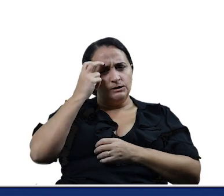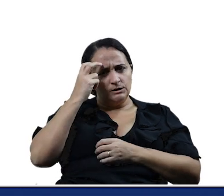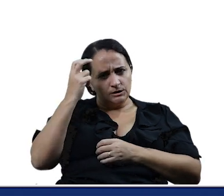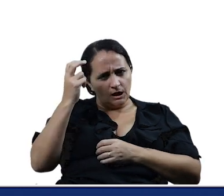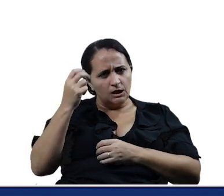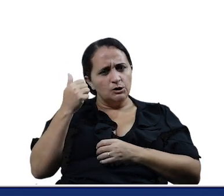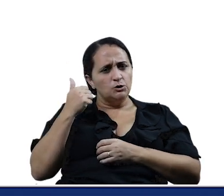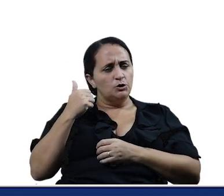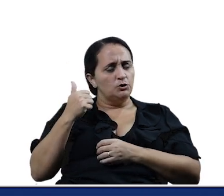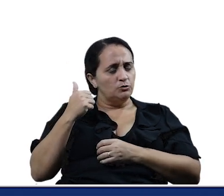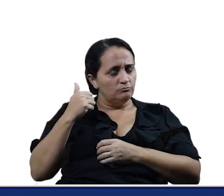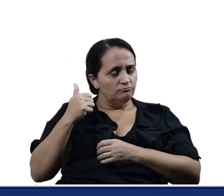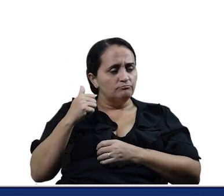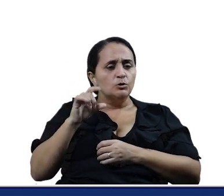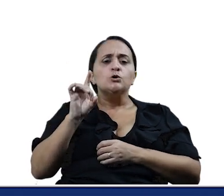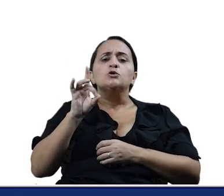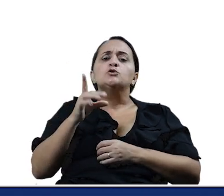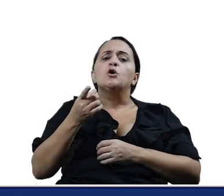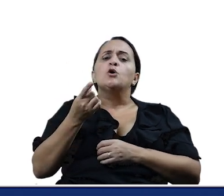doce. Então,